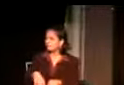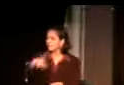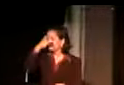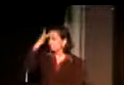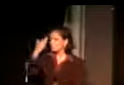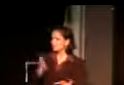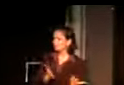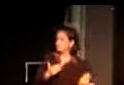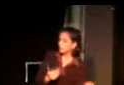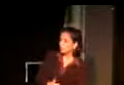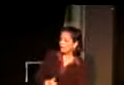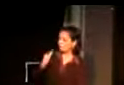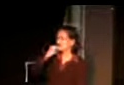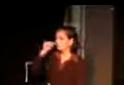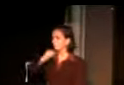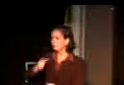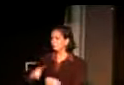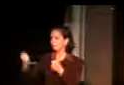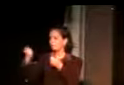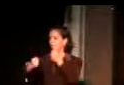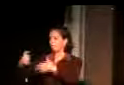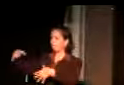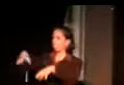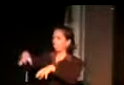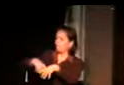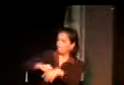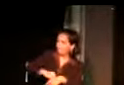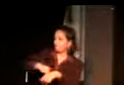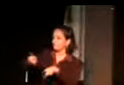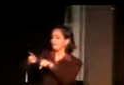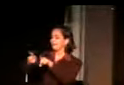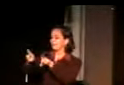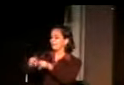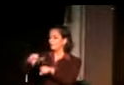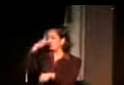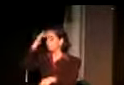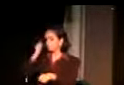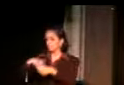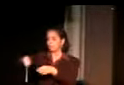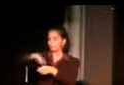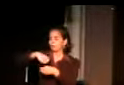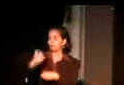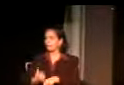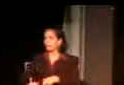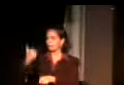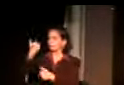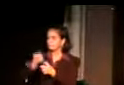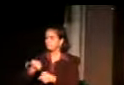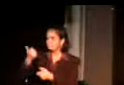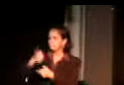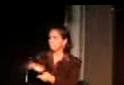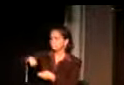bebida batendo o carro tentando no coquetel se achar como pessoa